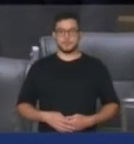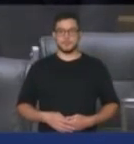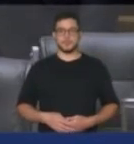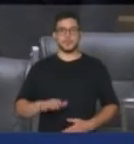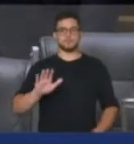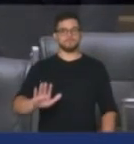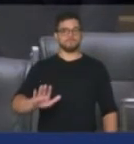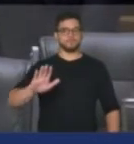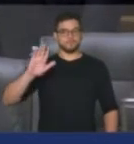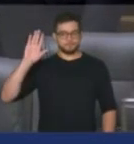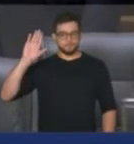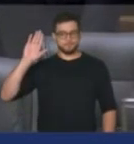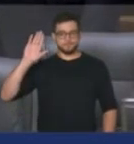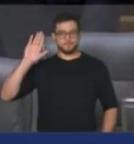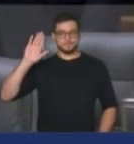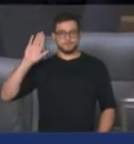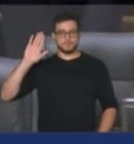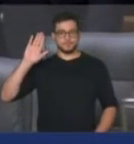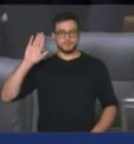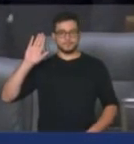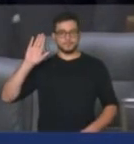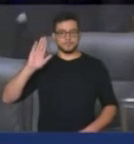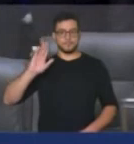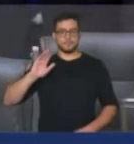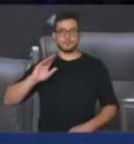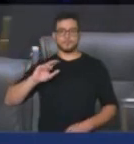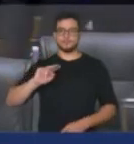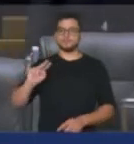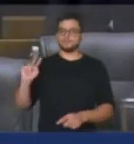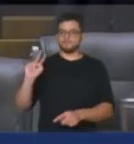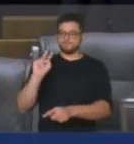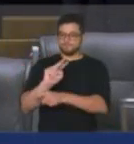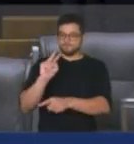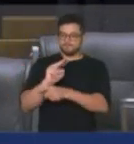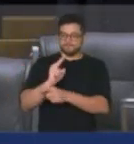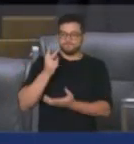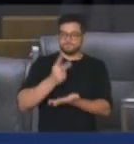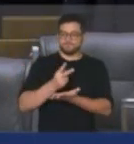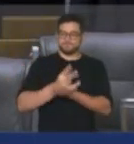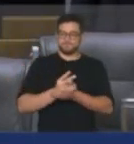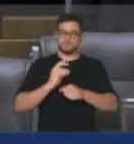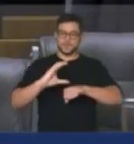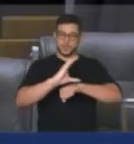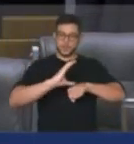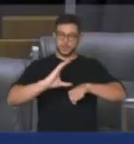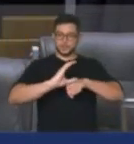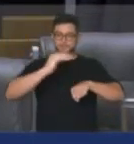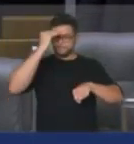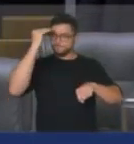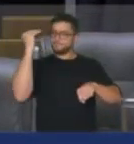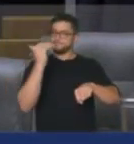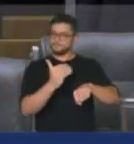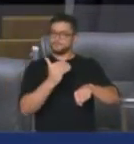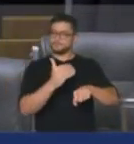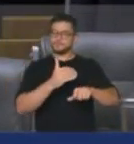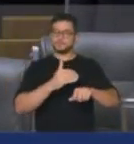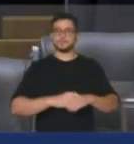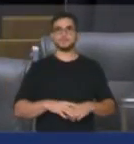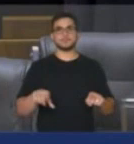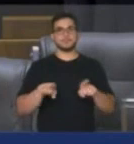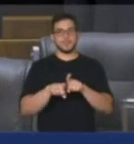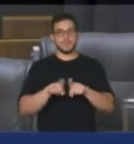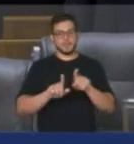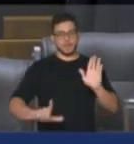Prometo manter, defender e cumprir a Constituição, observar as leis, promover o